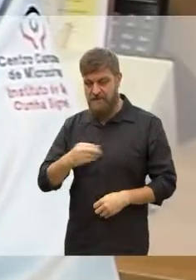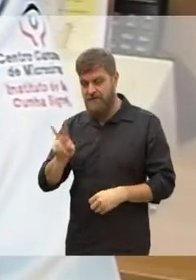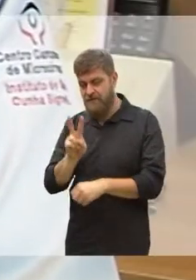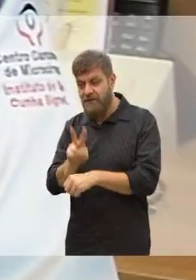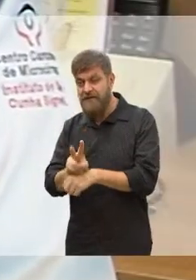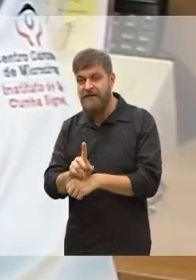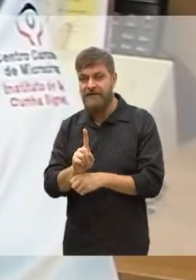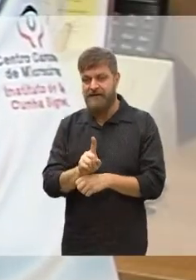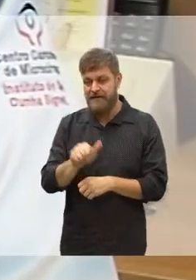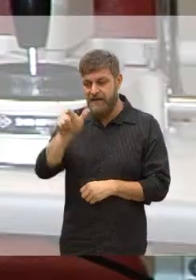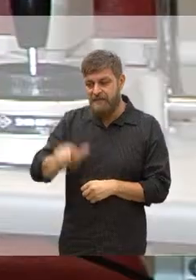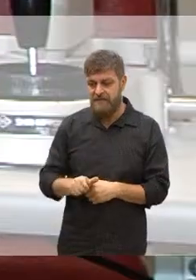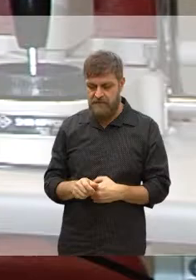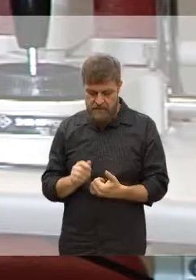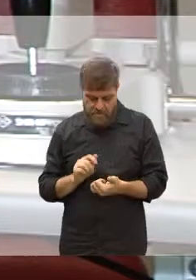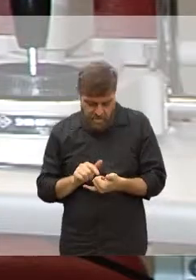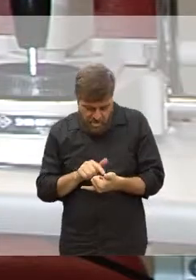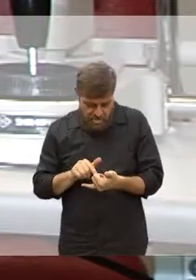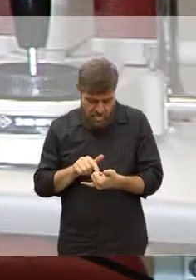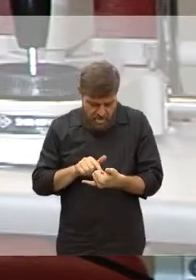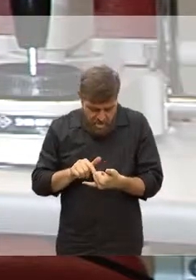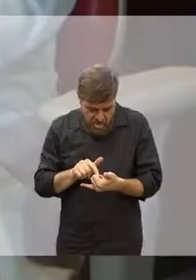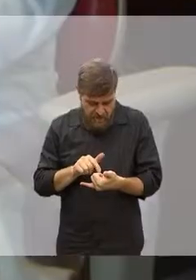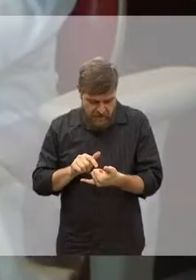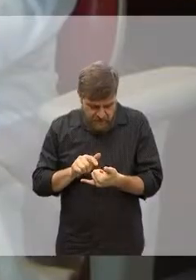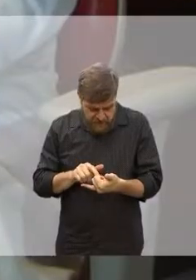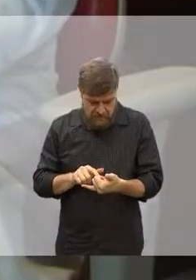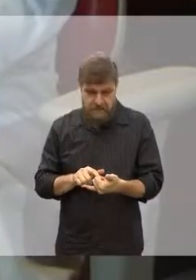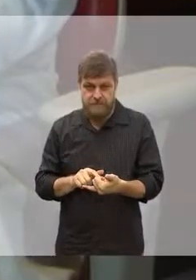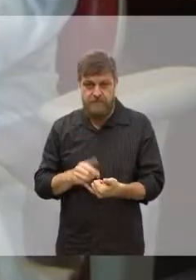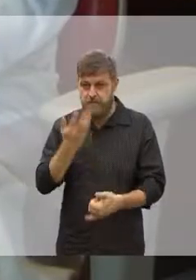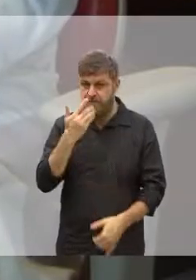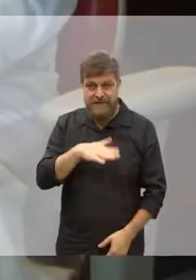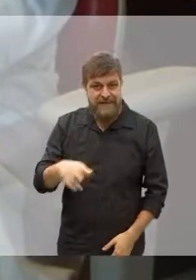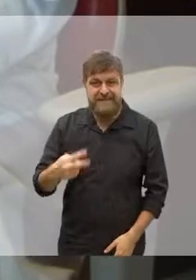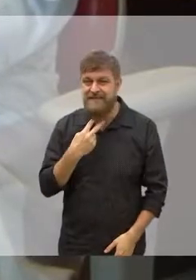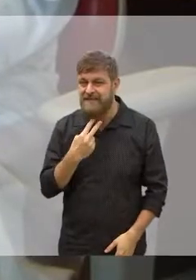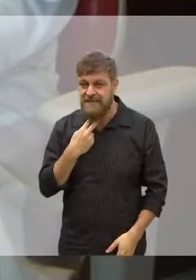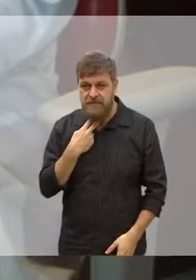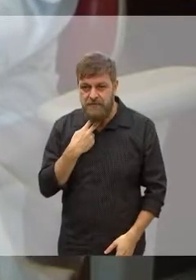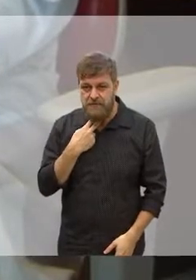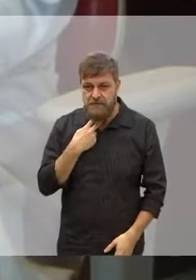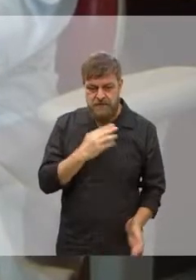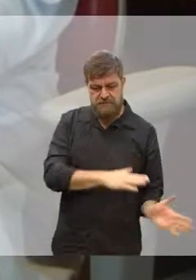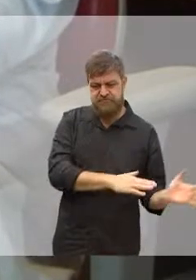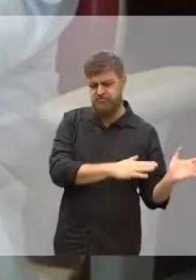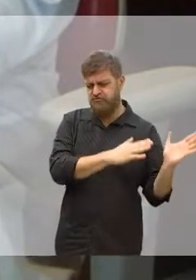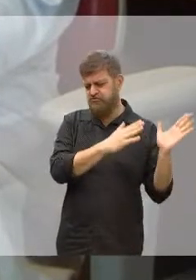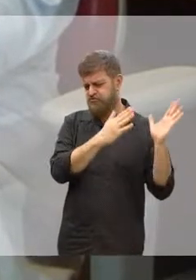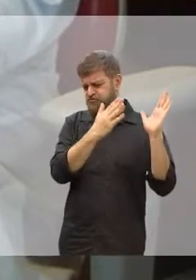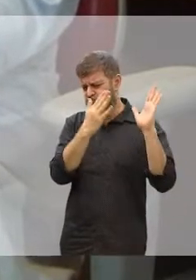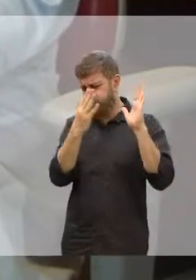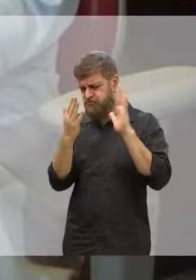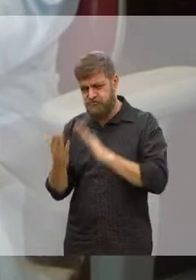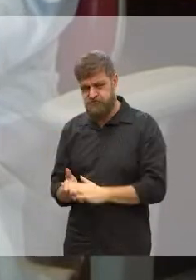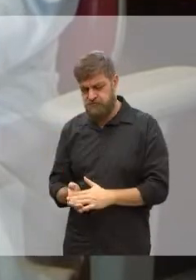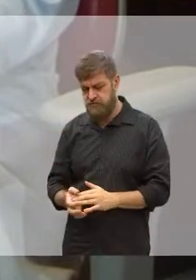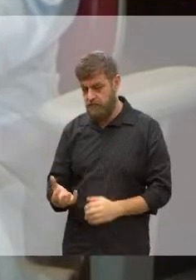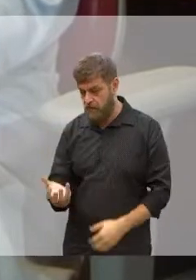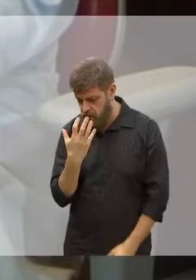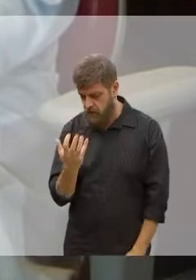acabou que temos uma babá eletrônica. Babá eletrônica. E a criança não pode ser exposta por muito tempo a esse tipo de